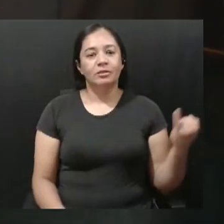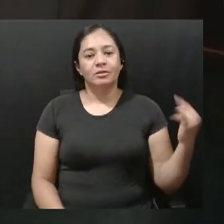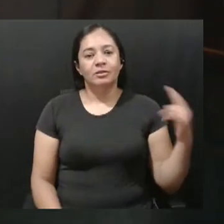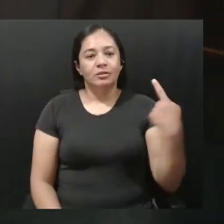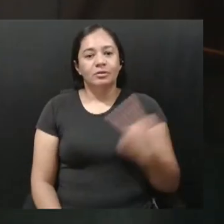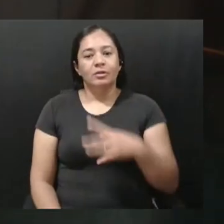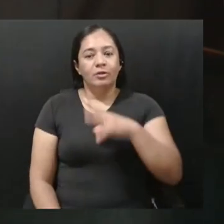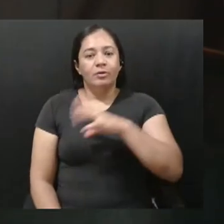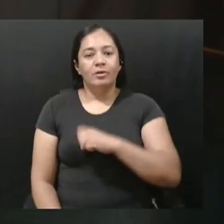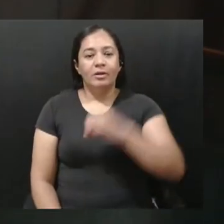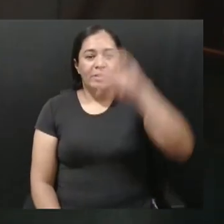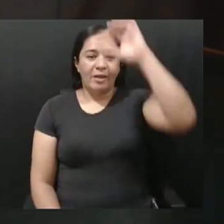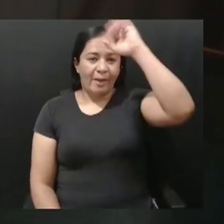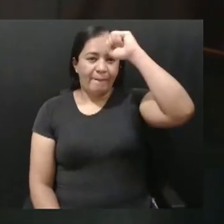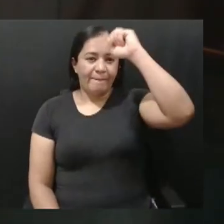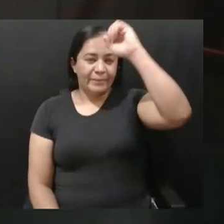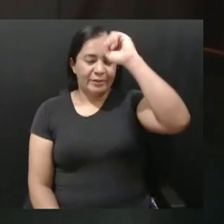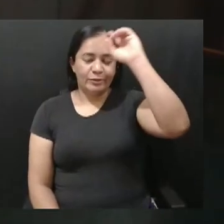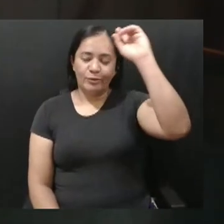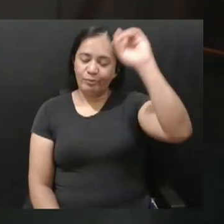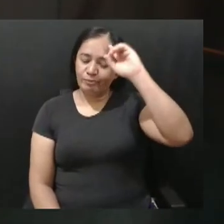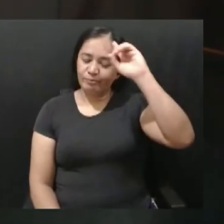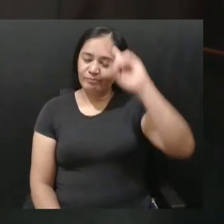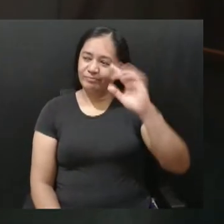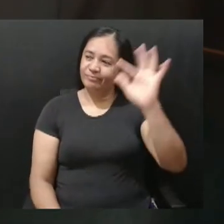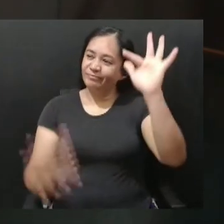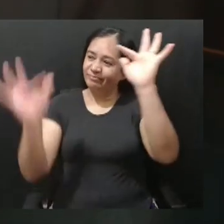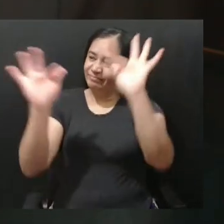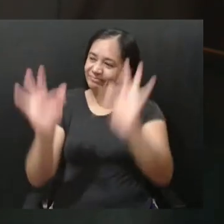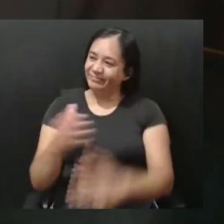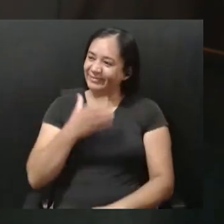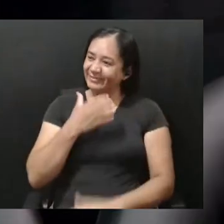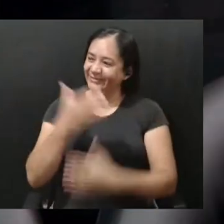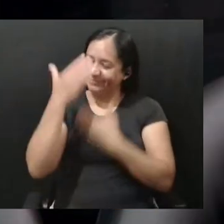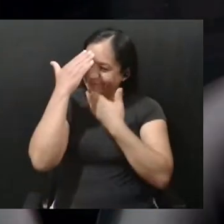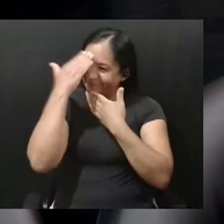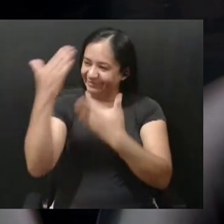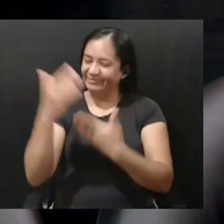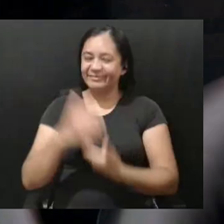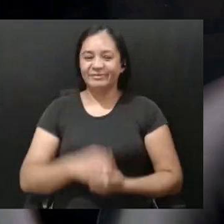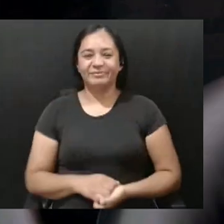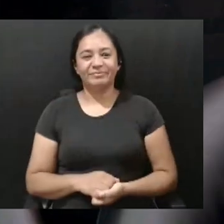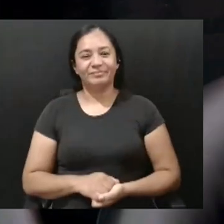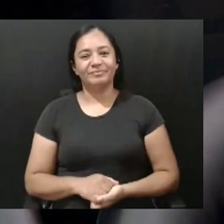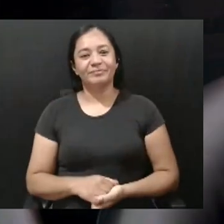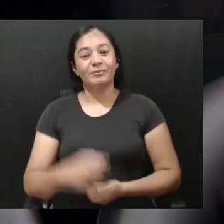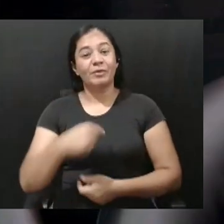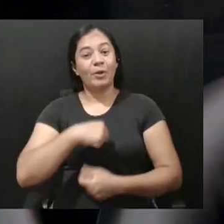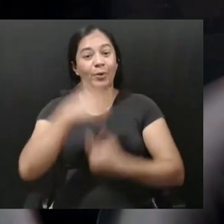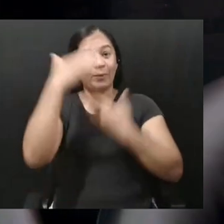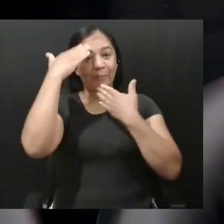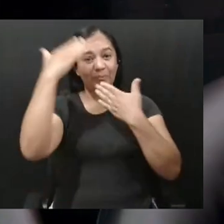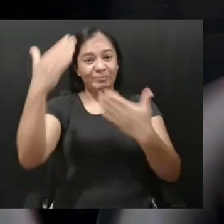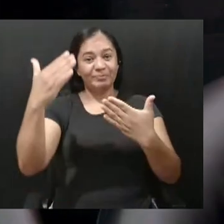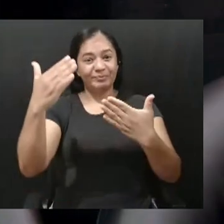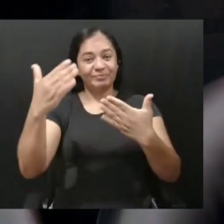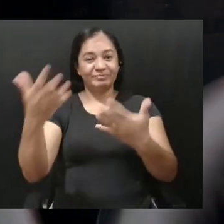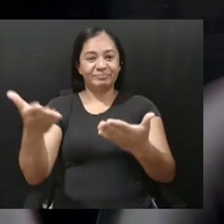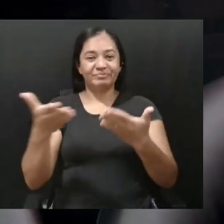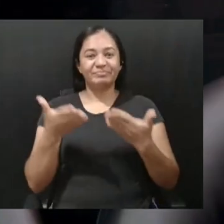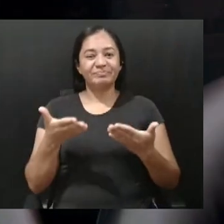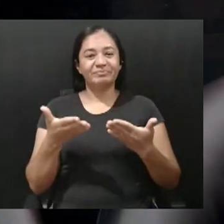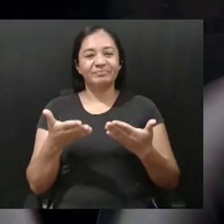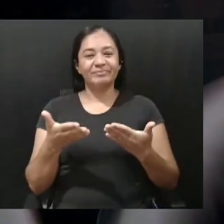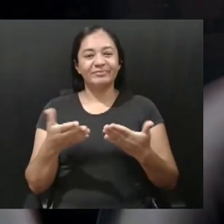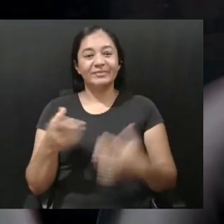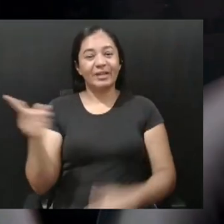os dias aqui. Então, Feliz Natal, gratidão pela sua participação. Eu que agradeço, né, pelo convite, né, e como a Letícia falou, né,